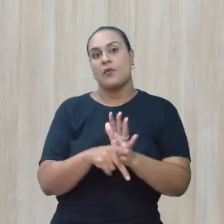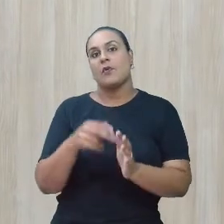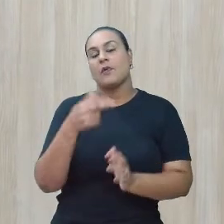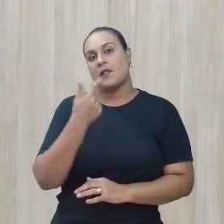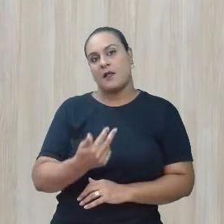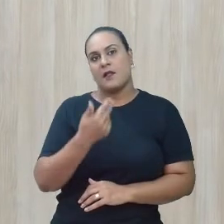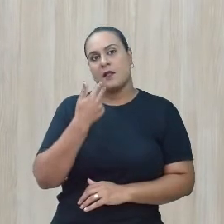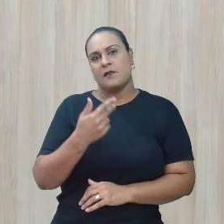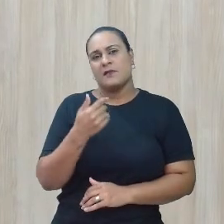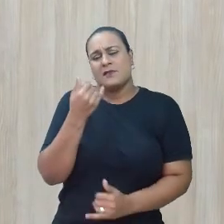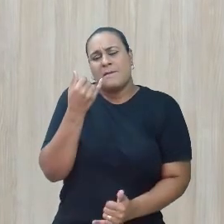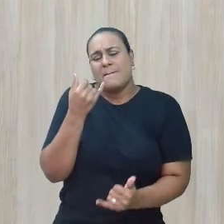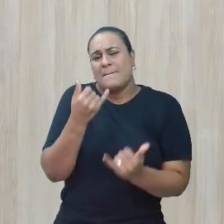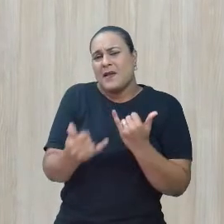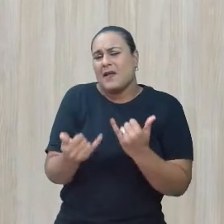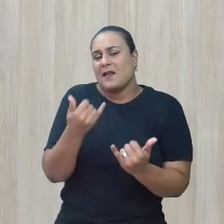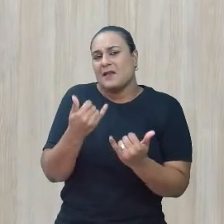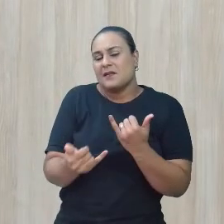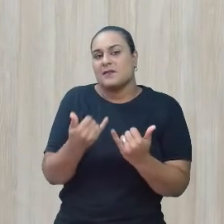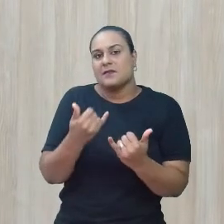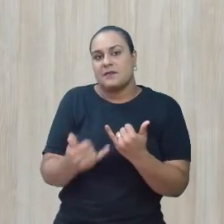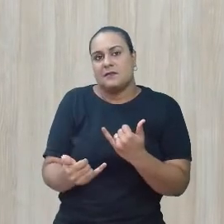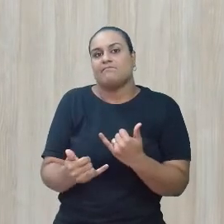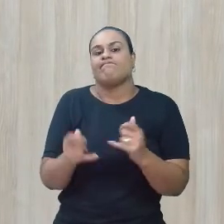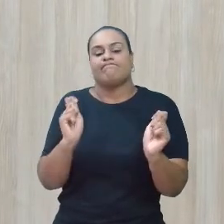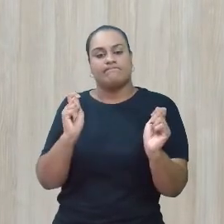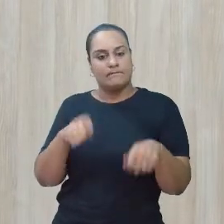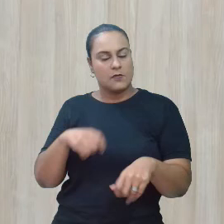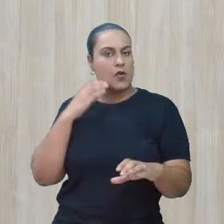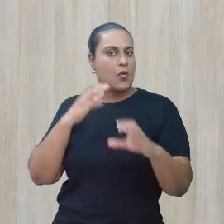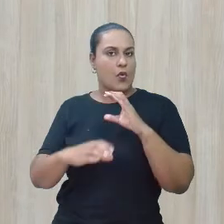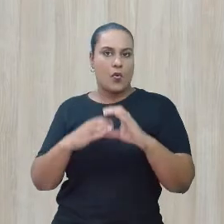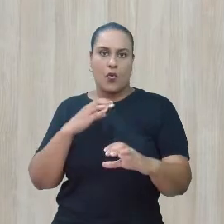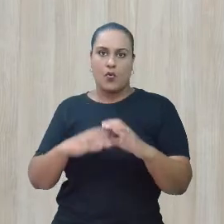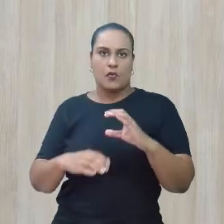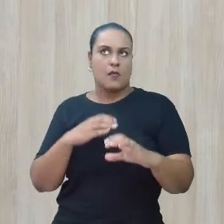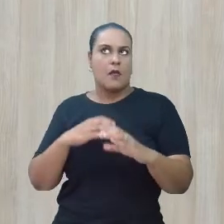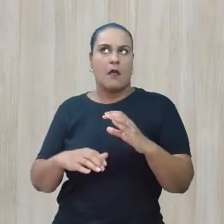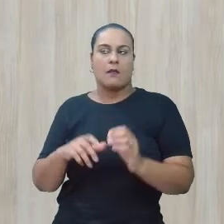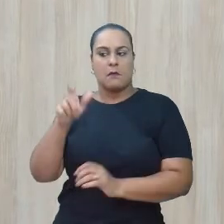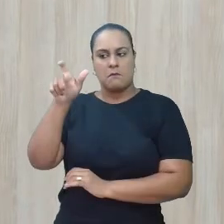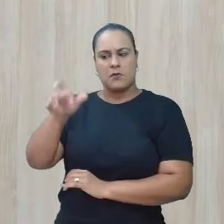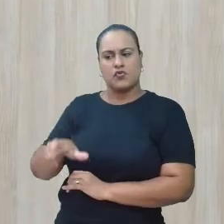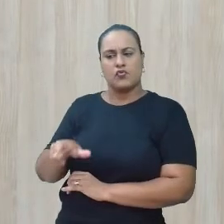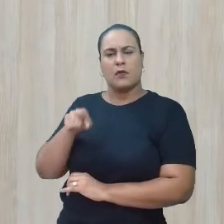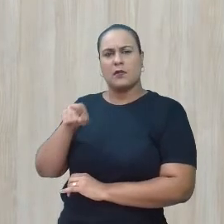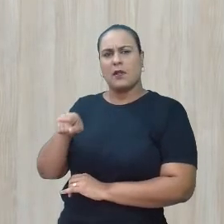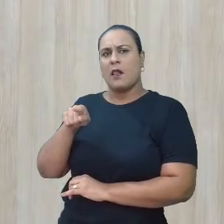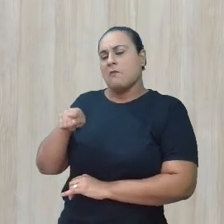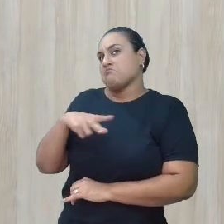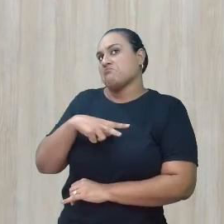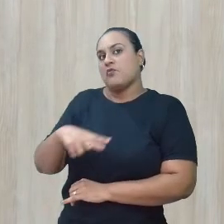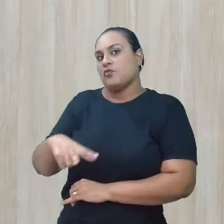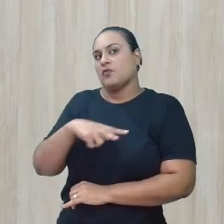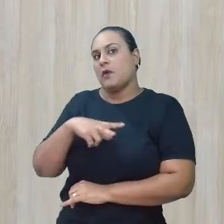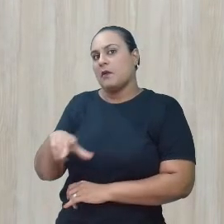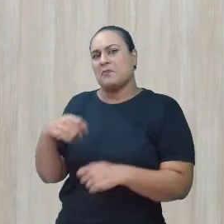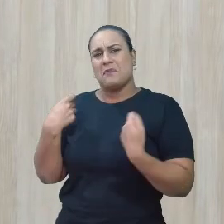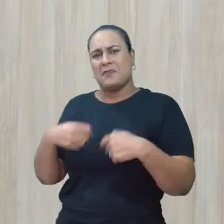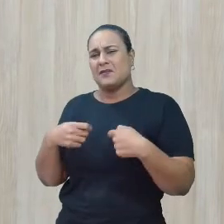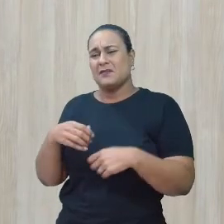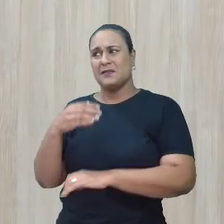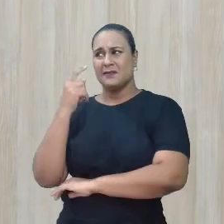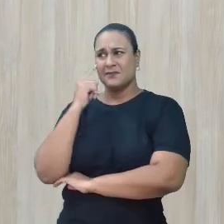os mais próximos possível e a gente consiga conversar com o nosso amiguinho que está do outro lado do mundo, sem precisar fazer aquela